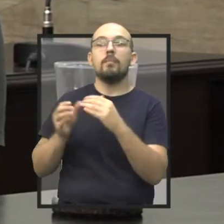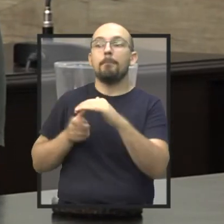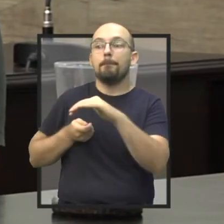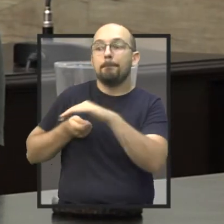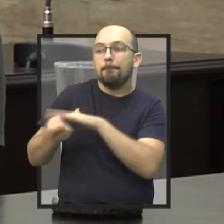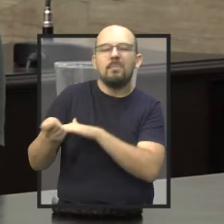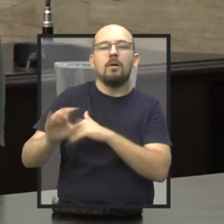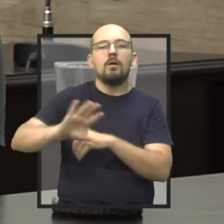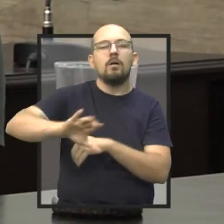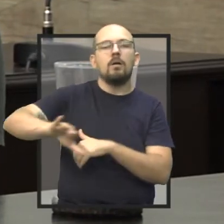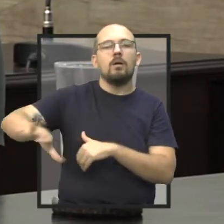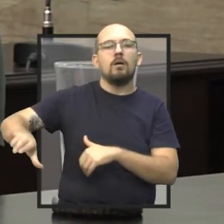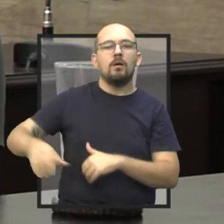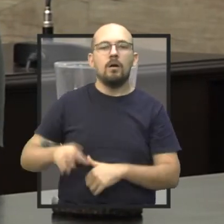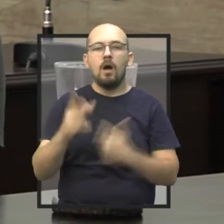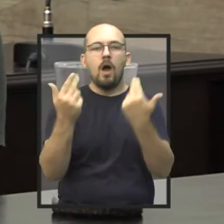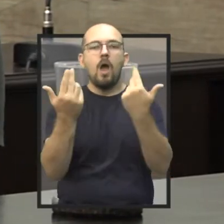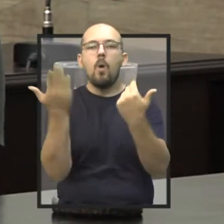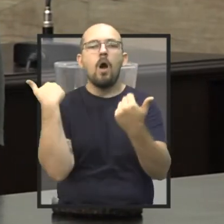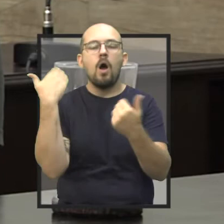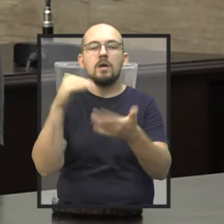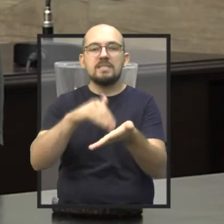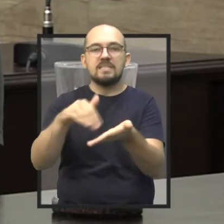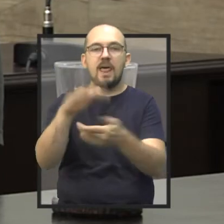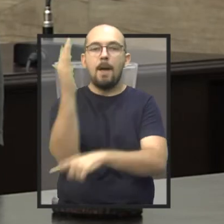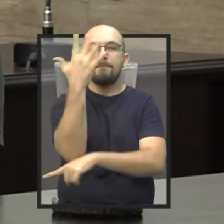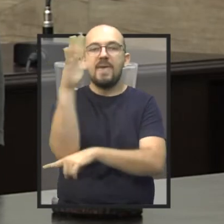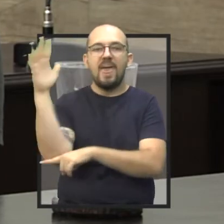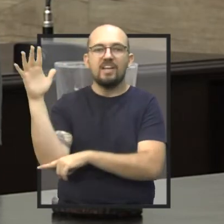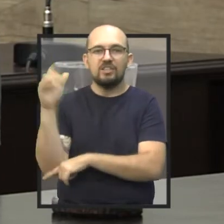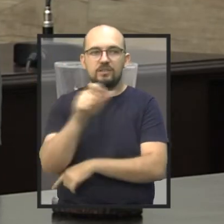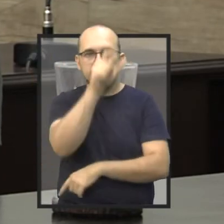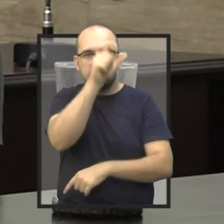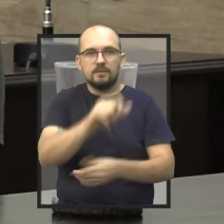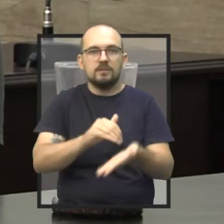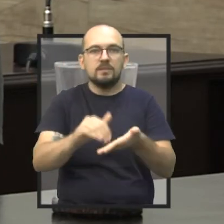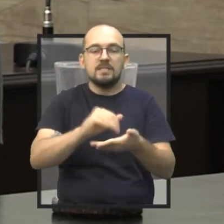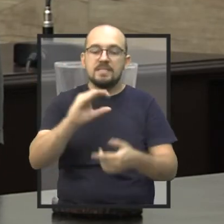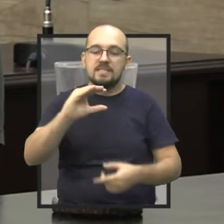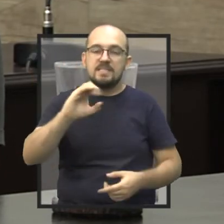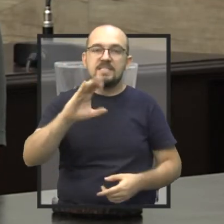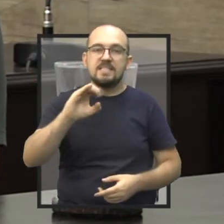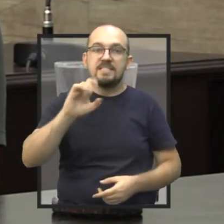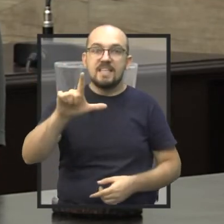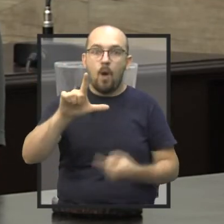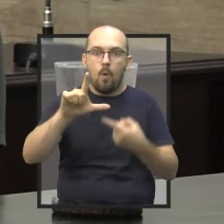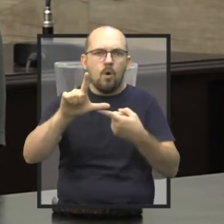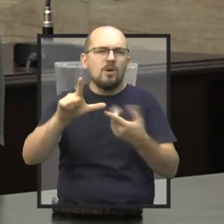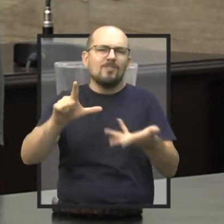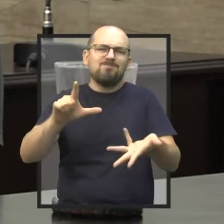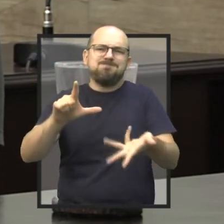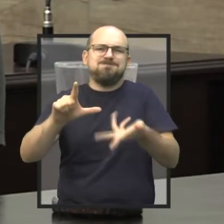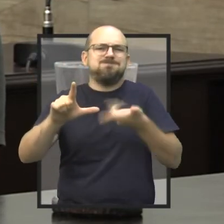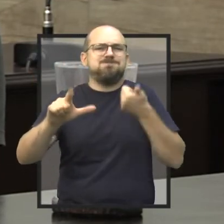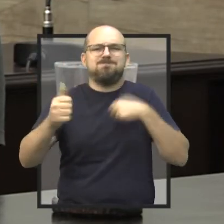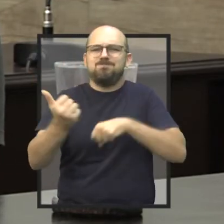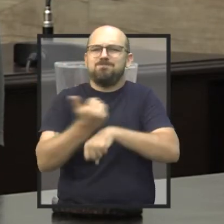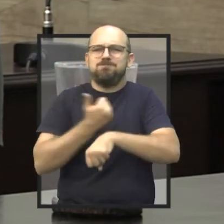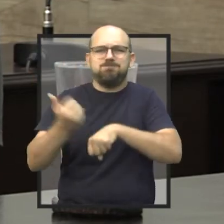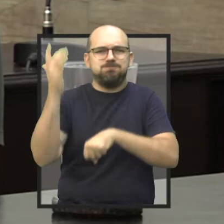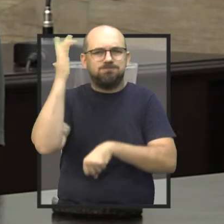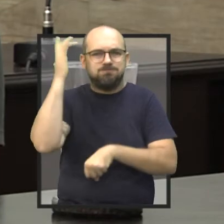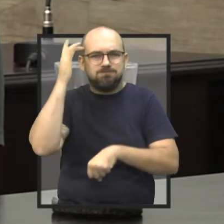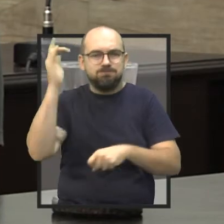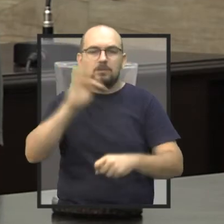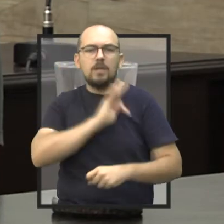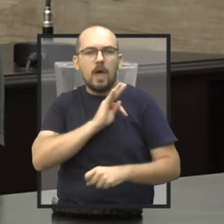muito próximo daquilo que aconteceu com a Secretaria de Meio Ambiente, com o secretário Cecel. O Cecel, que é uma pessoa técnica e muito capaz de